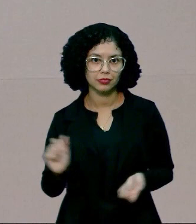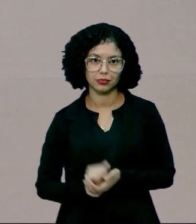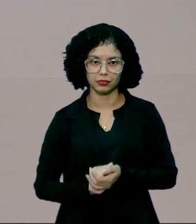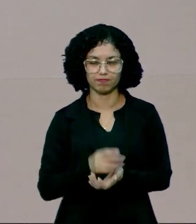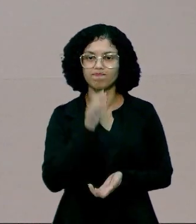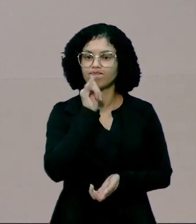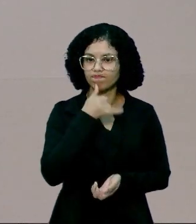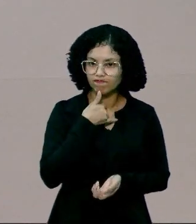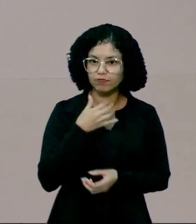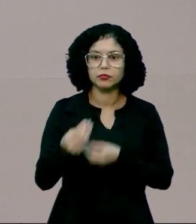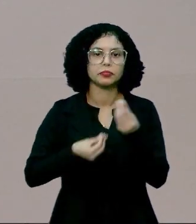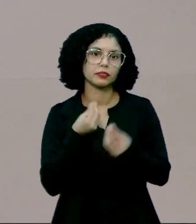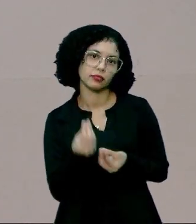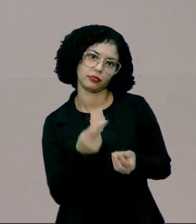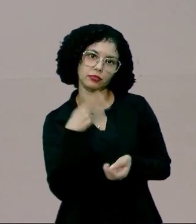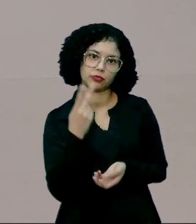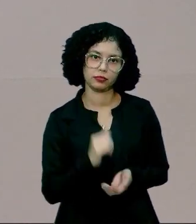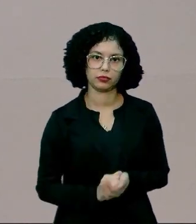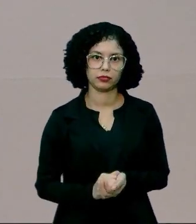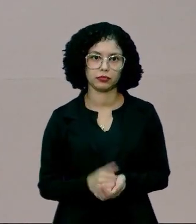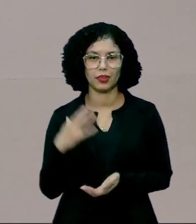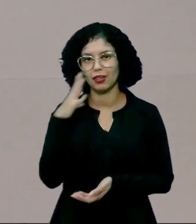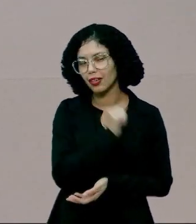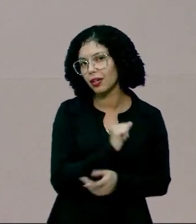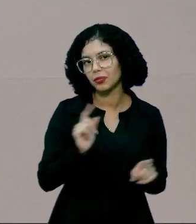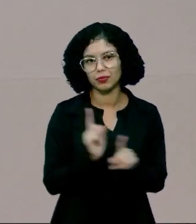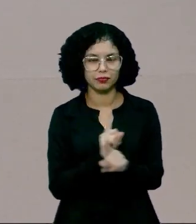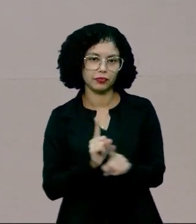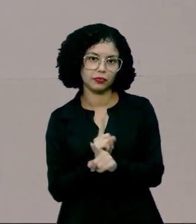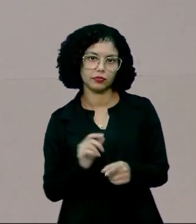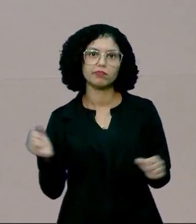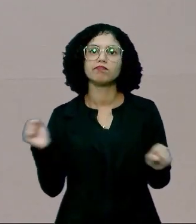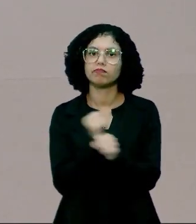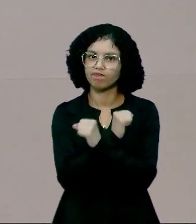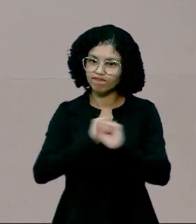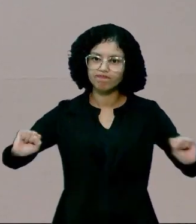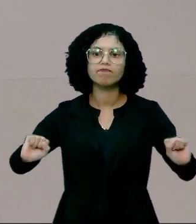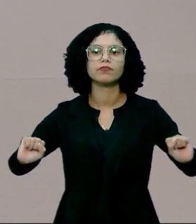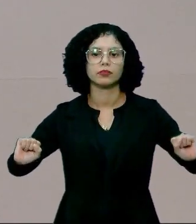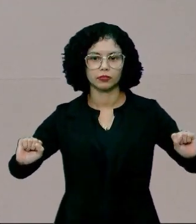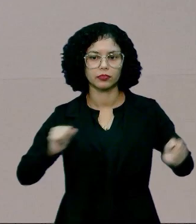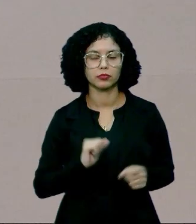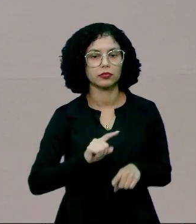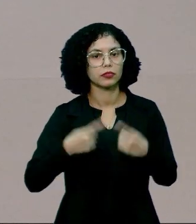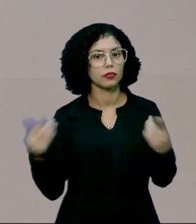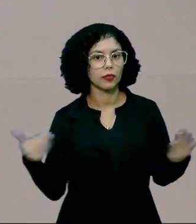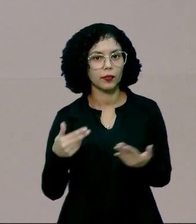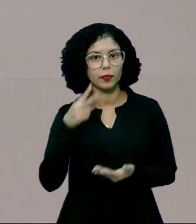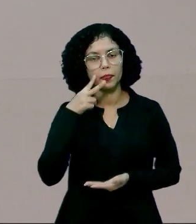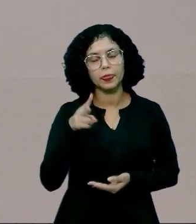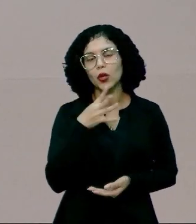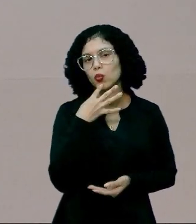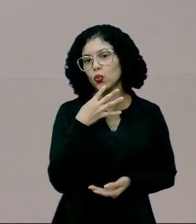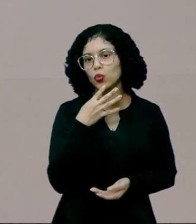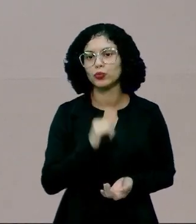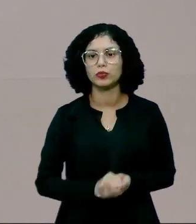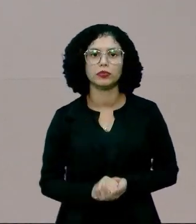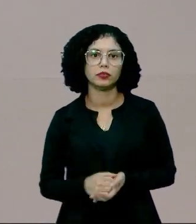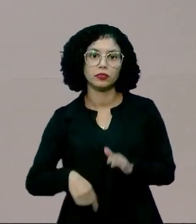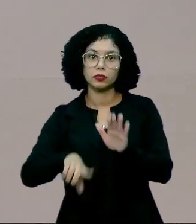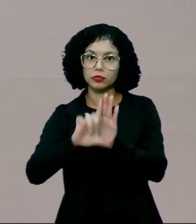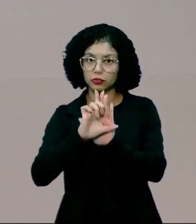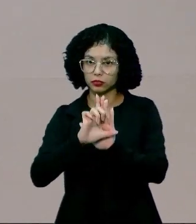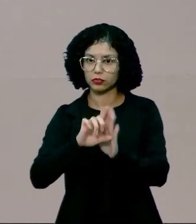muito triste. E como eu disse, né, não foi de uma hora para outra que a abolição aconteceu. Então vamos agora conhecer